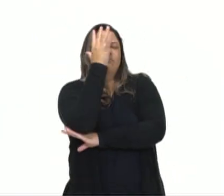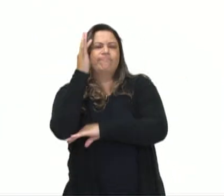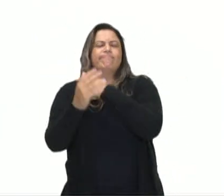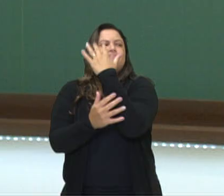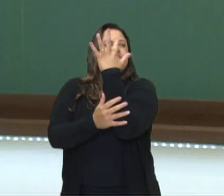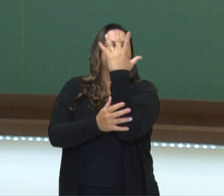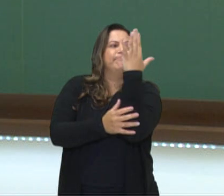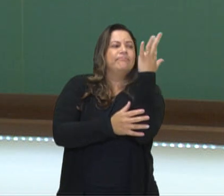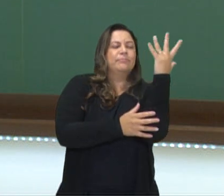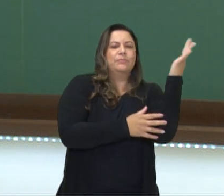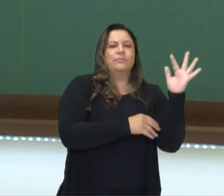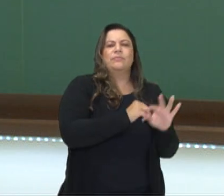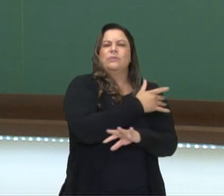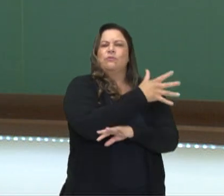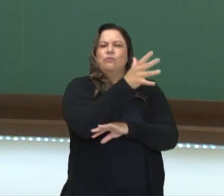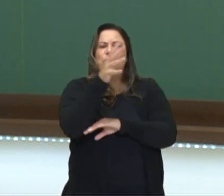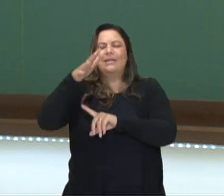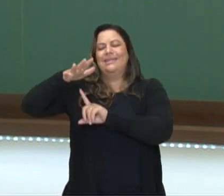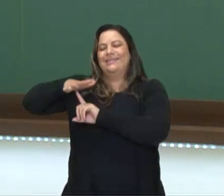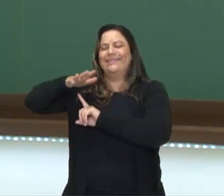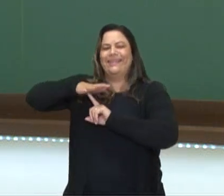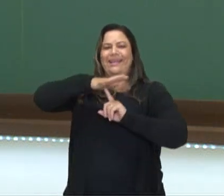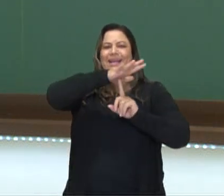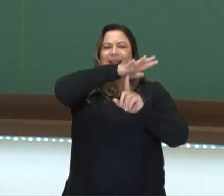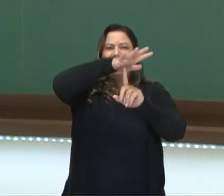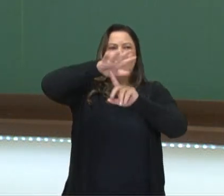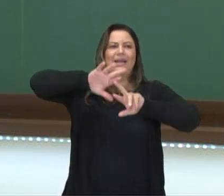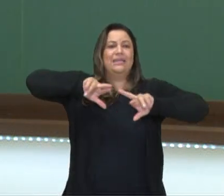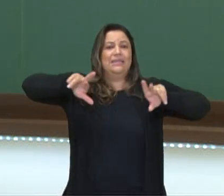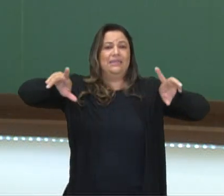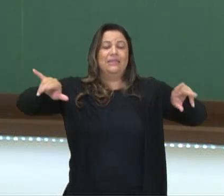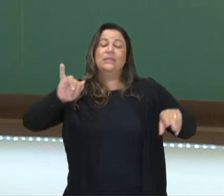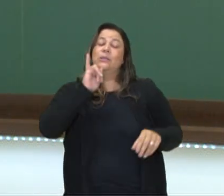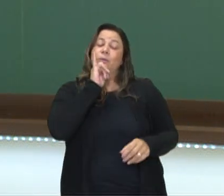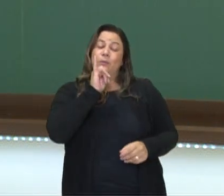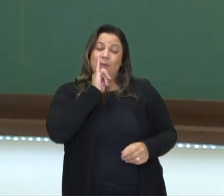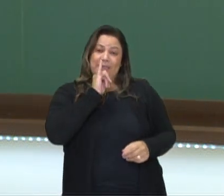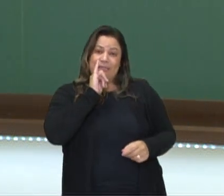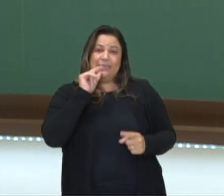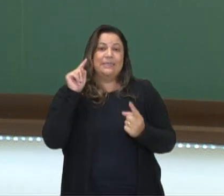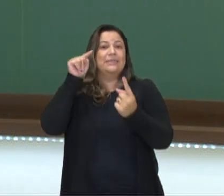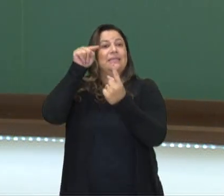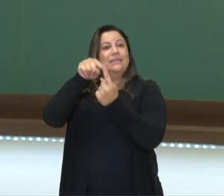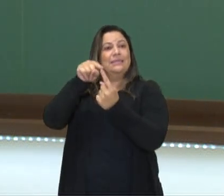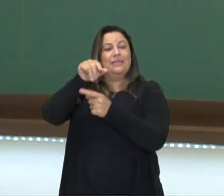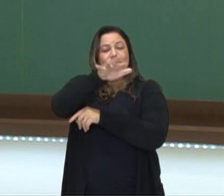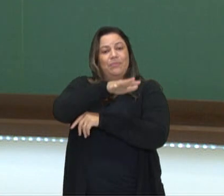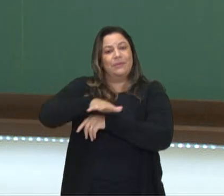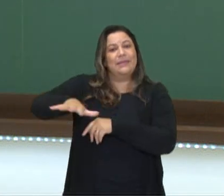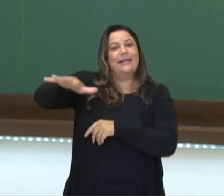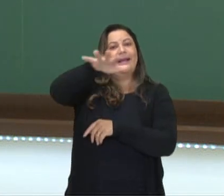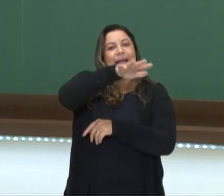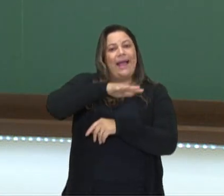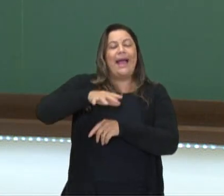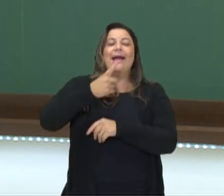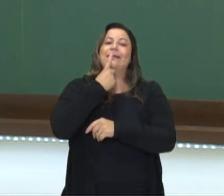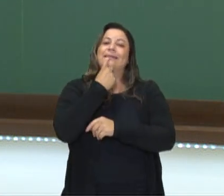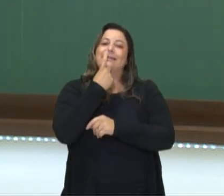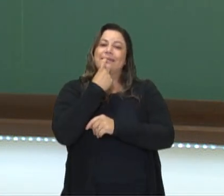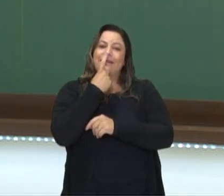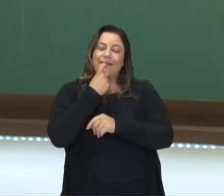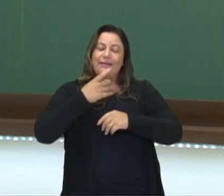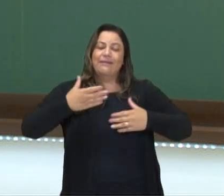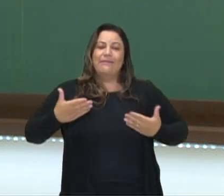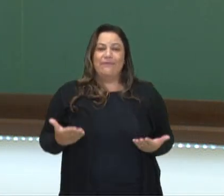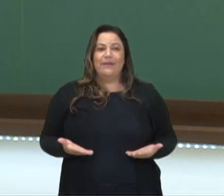se encontra aqui, a Floresta de Araucárias e outros exemplos aqui destacados com áreas em vermelho, onde nós